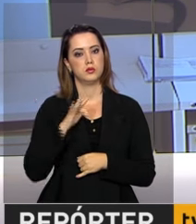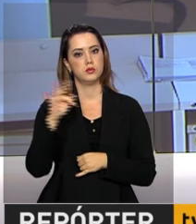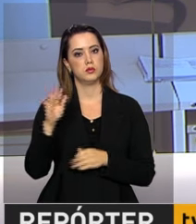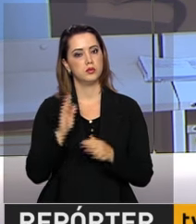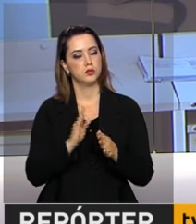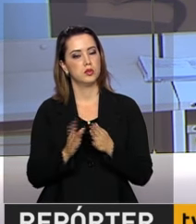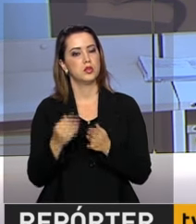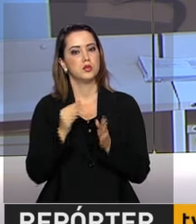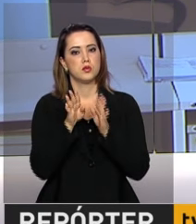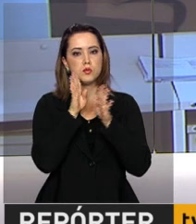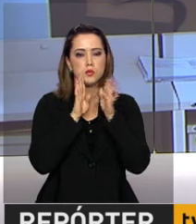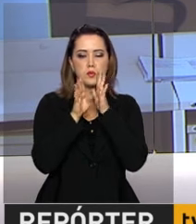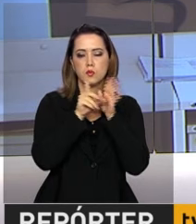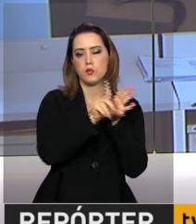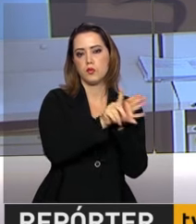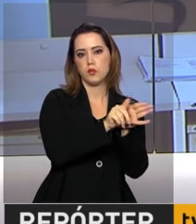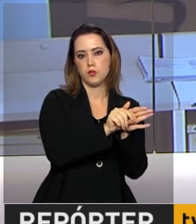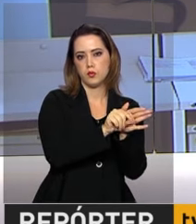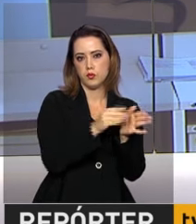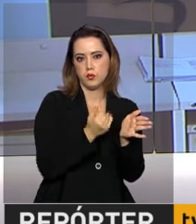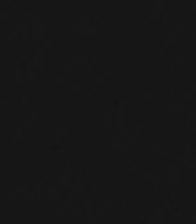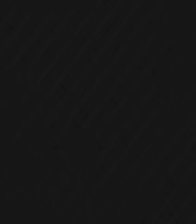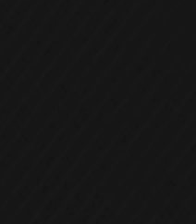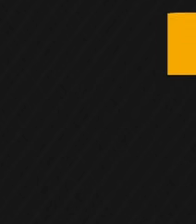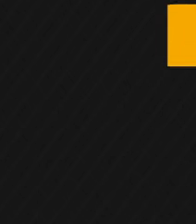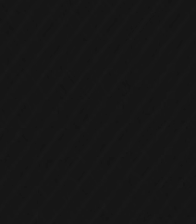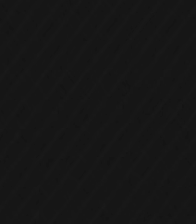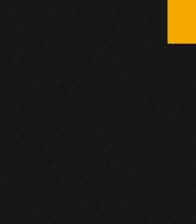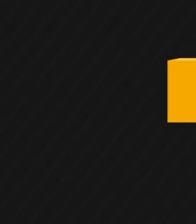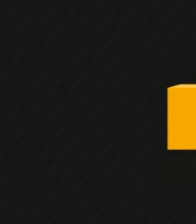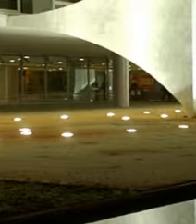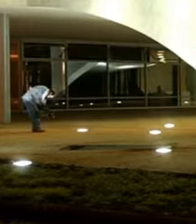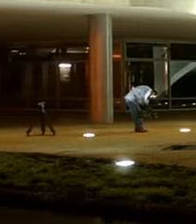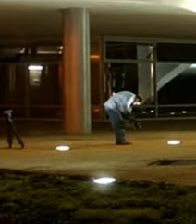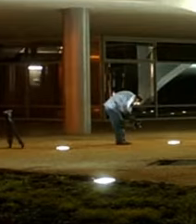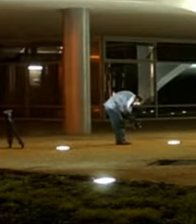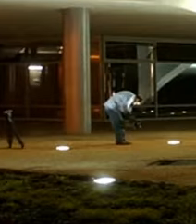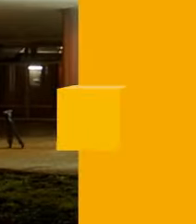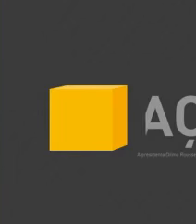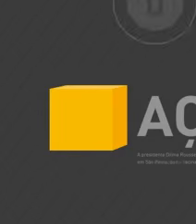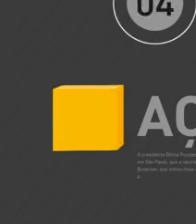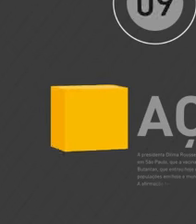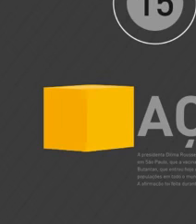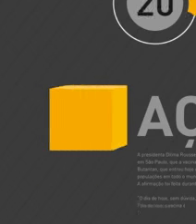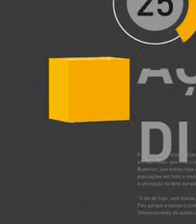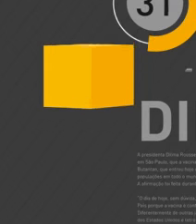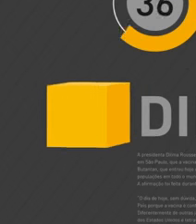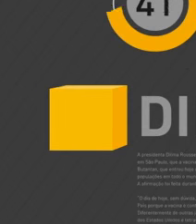Acompanhe também as novidades em nossas redes sociais.